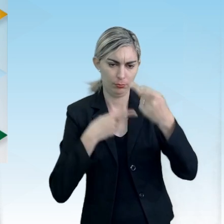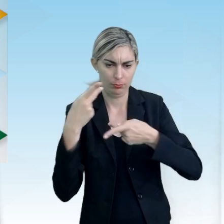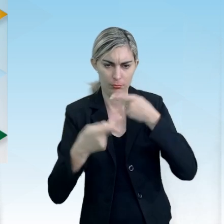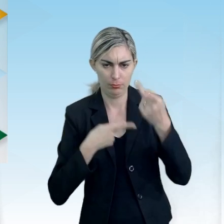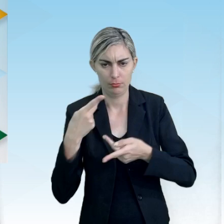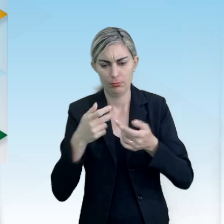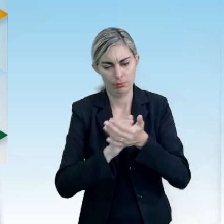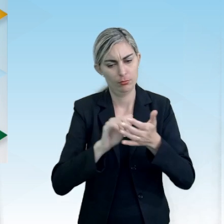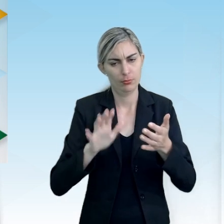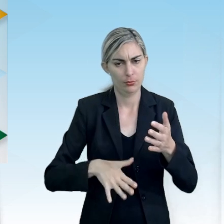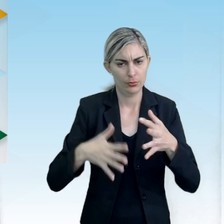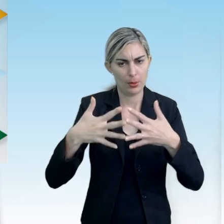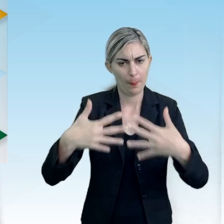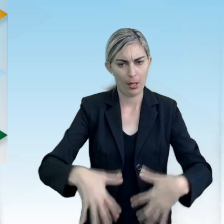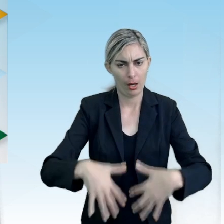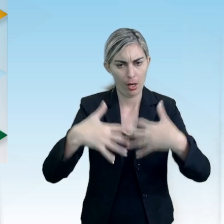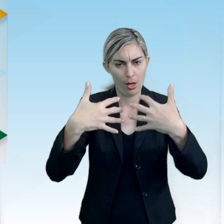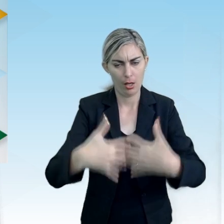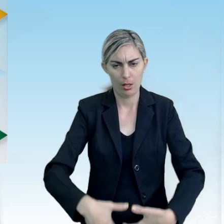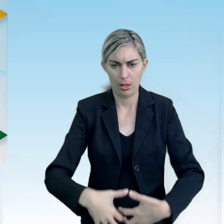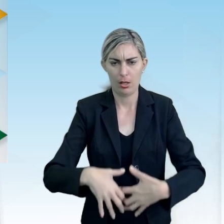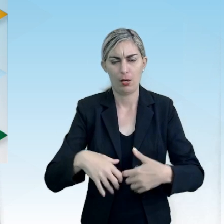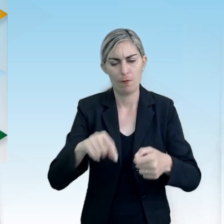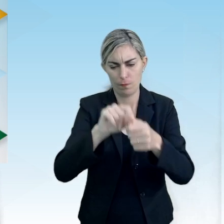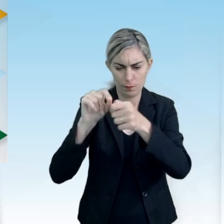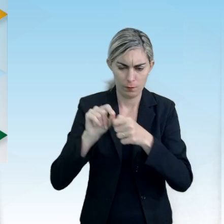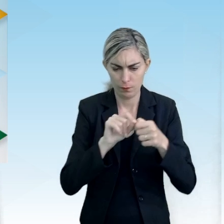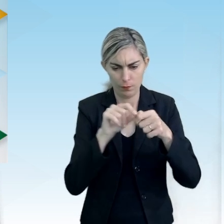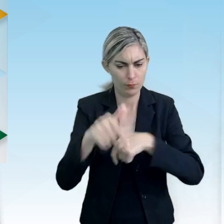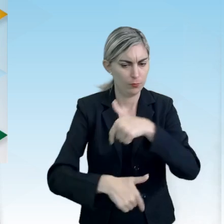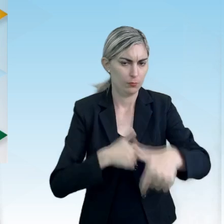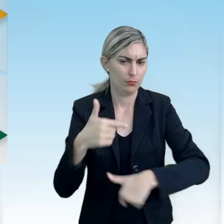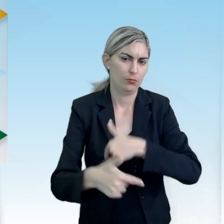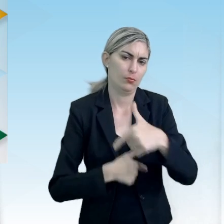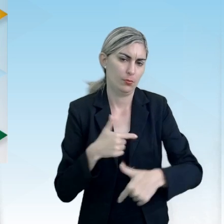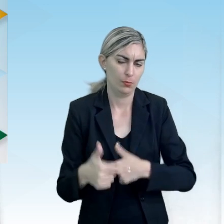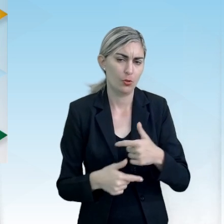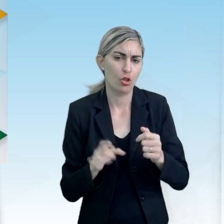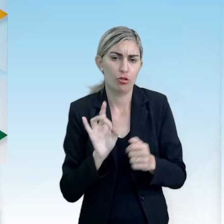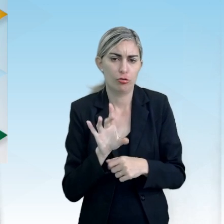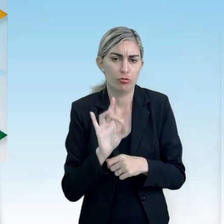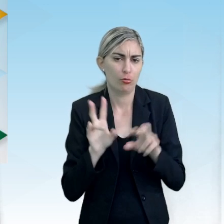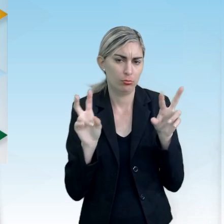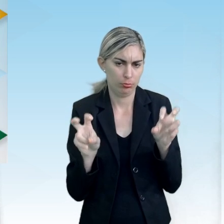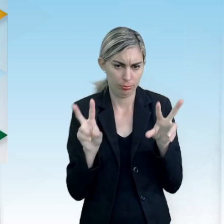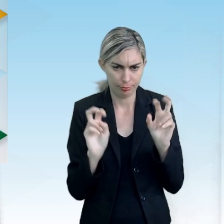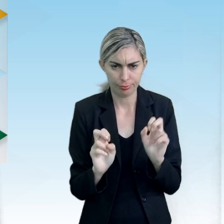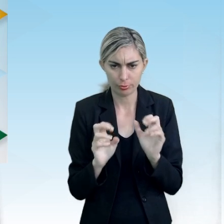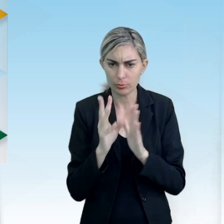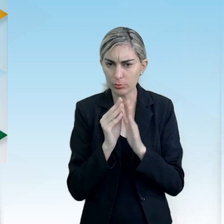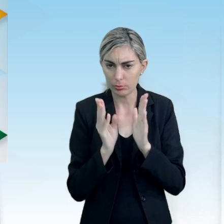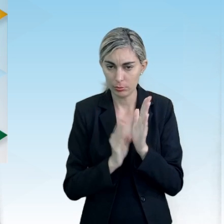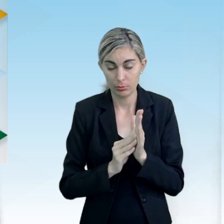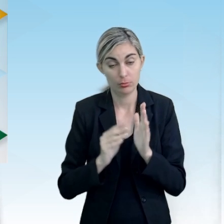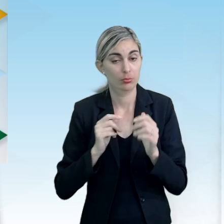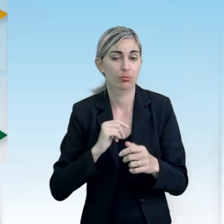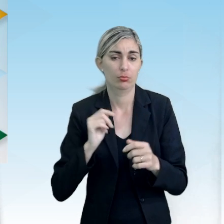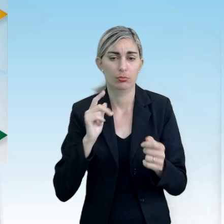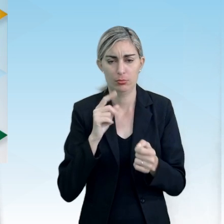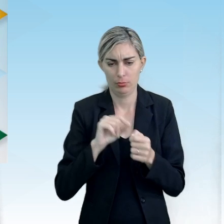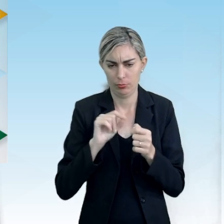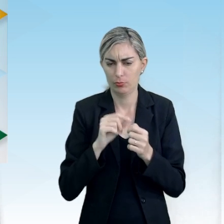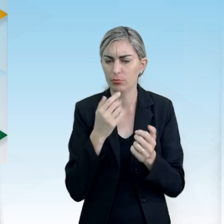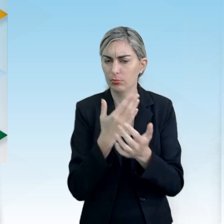atividade mecânicas e a realização de trabalho só que sobre este conteúdo iremos fazer